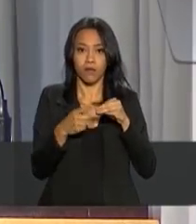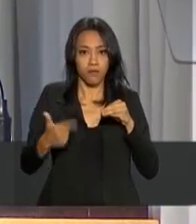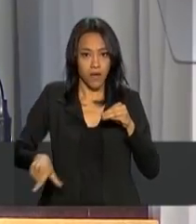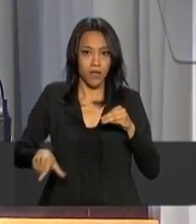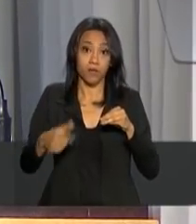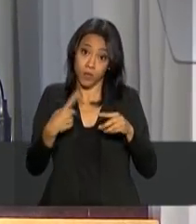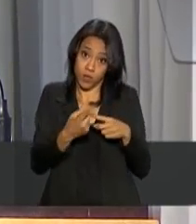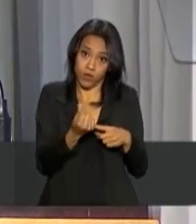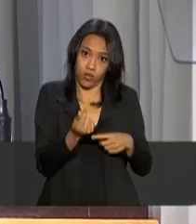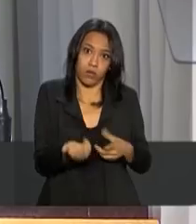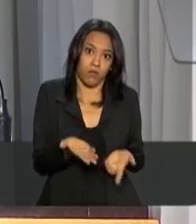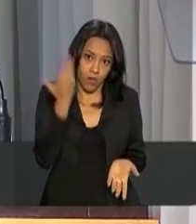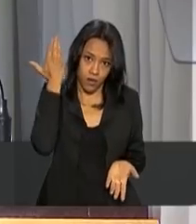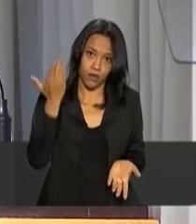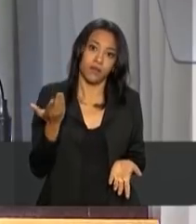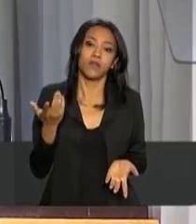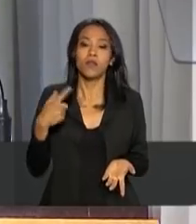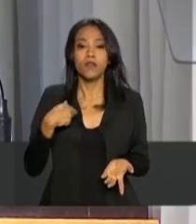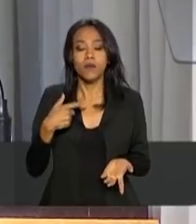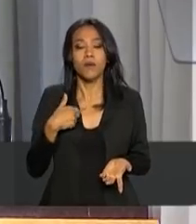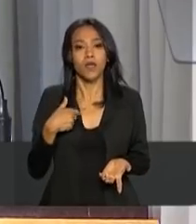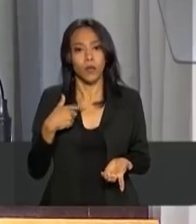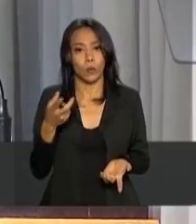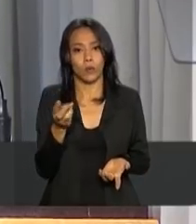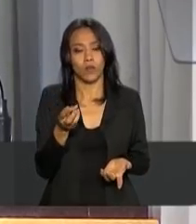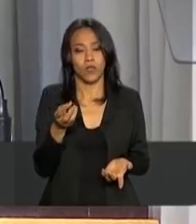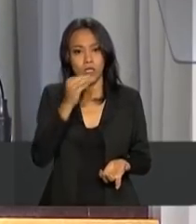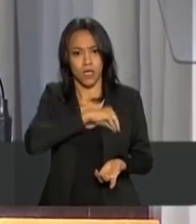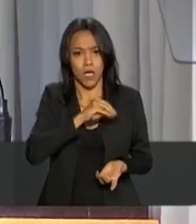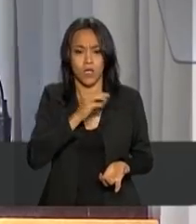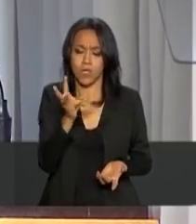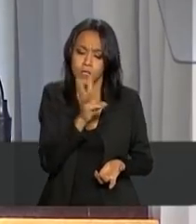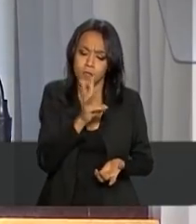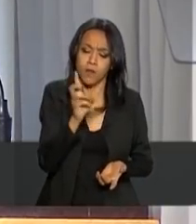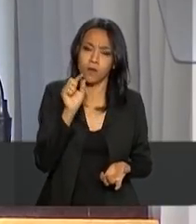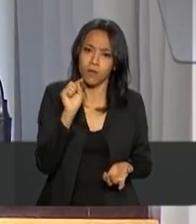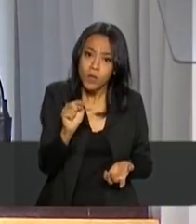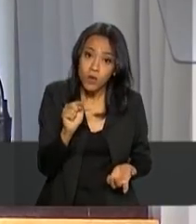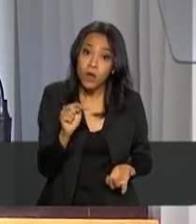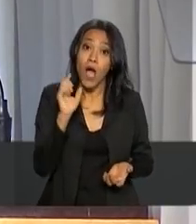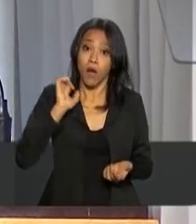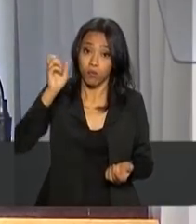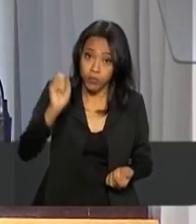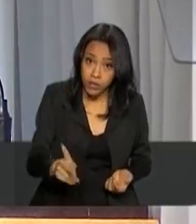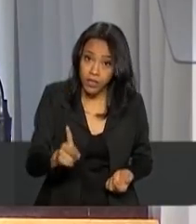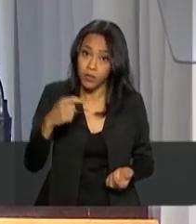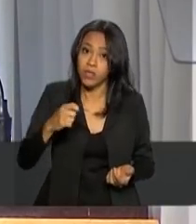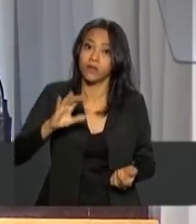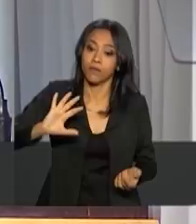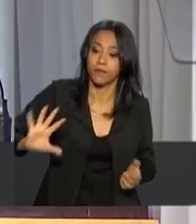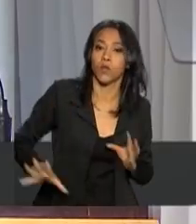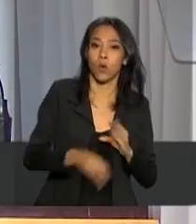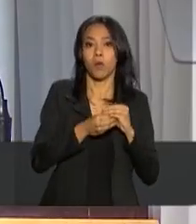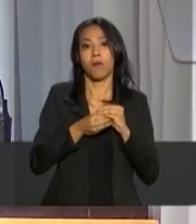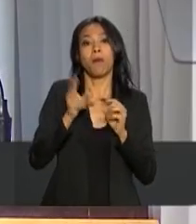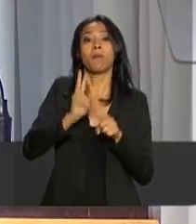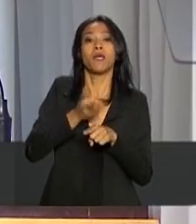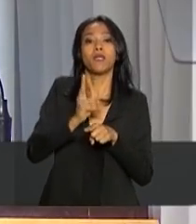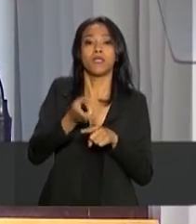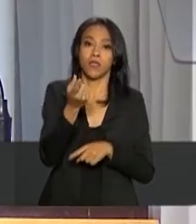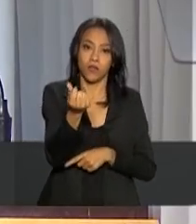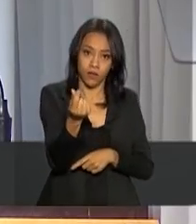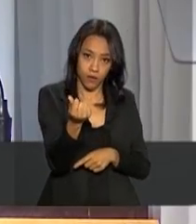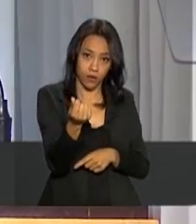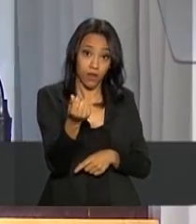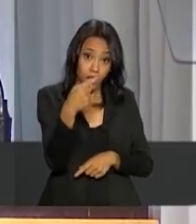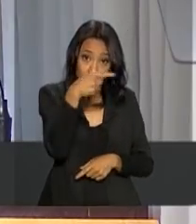você ganha mais. Esta ideia da parificação, esta ideia da igualdade, é uma ideia também determinada pelo texto